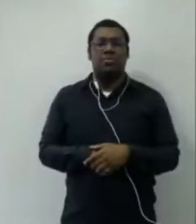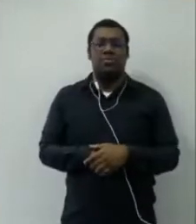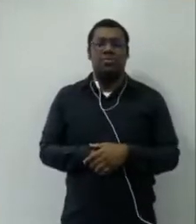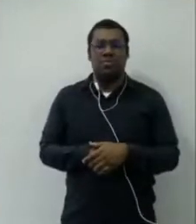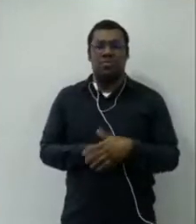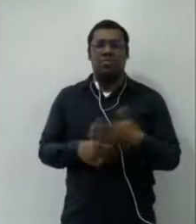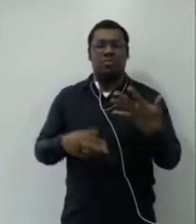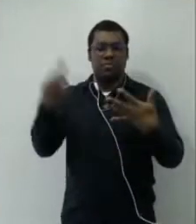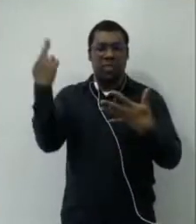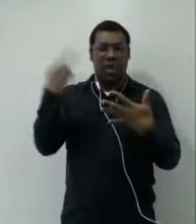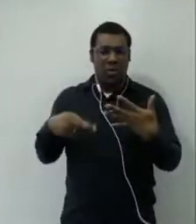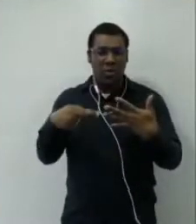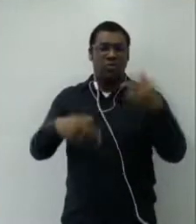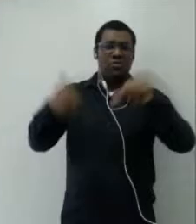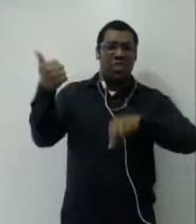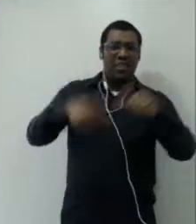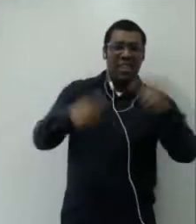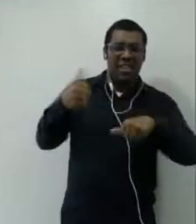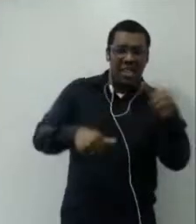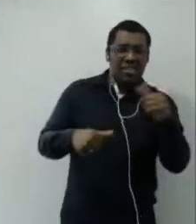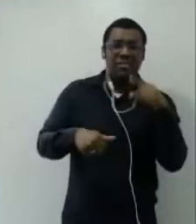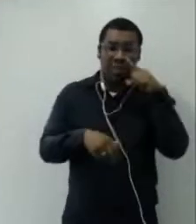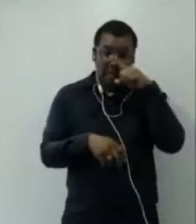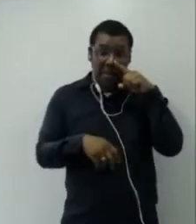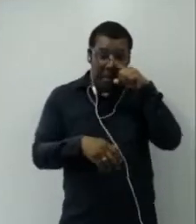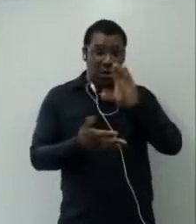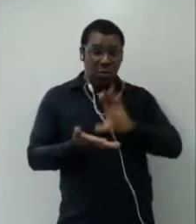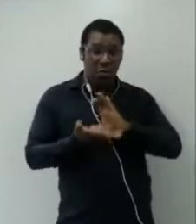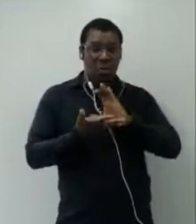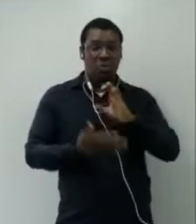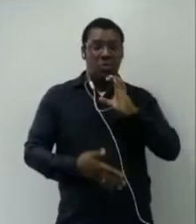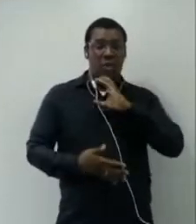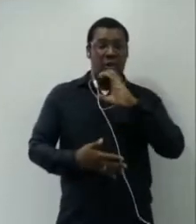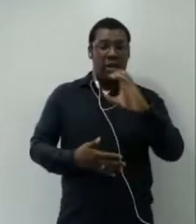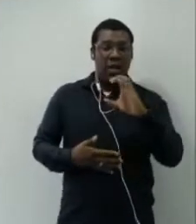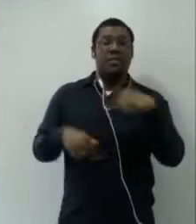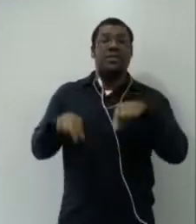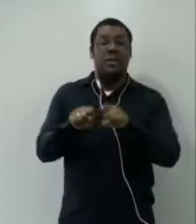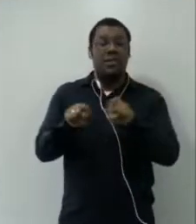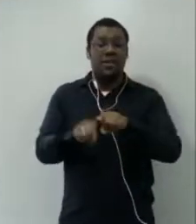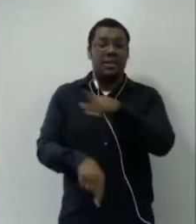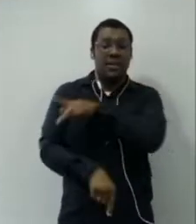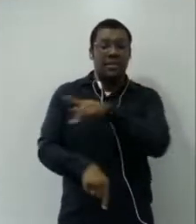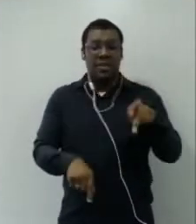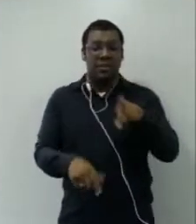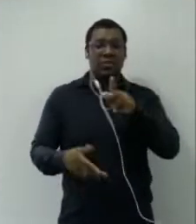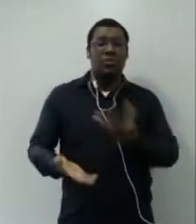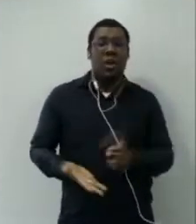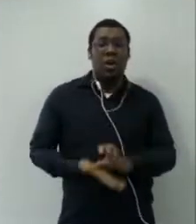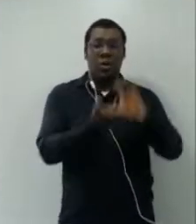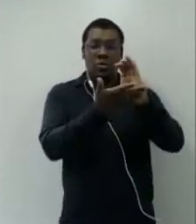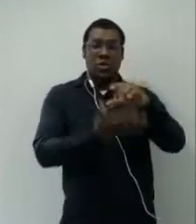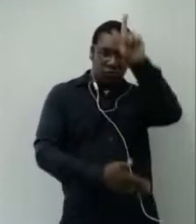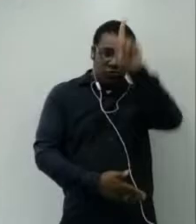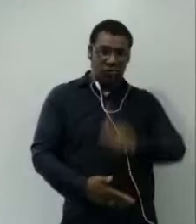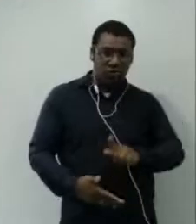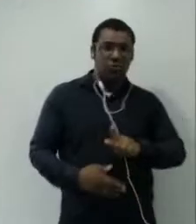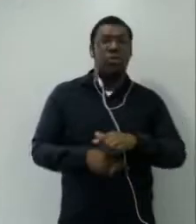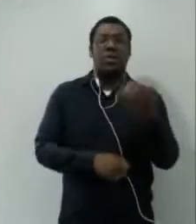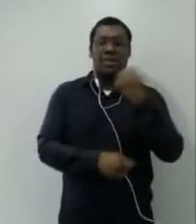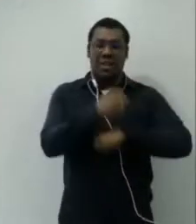avaliação de risco de crédito. Presidiu a comissão gestora de precedentes desde